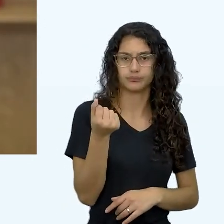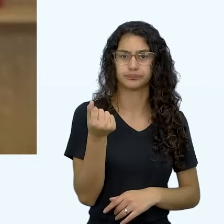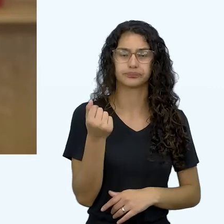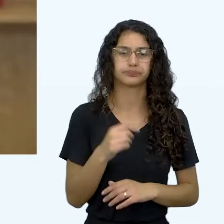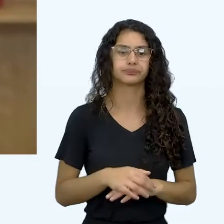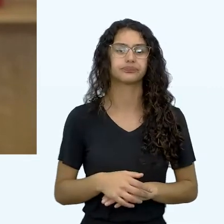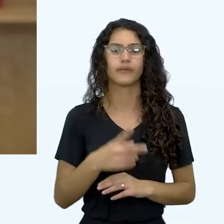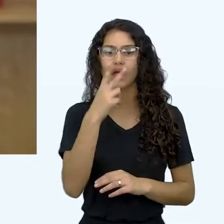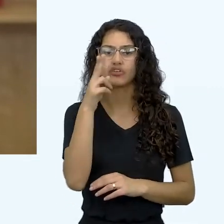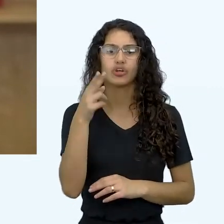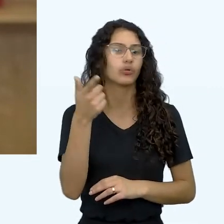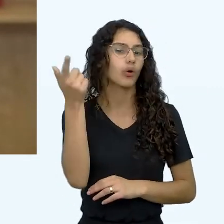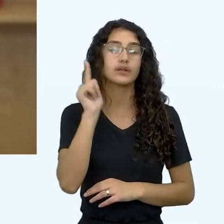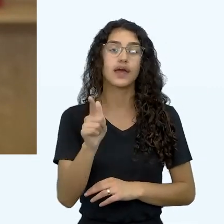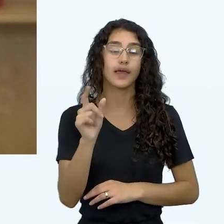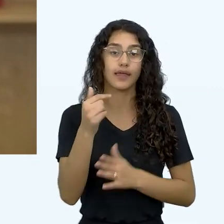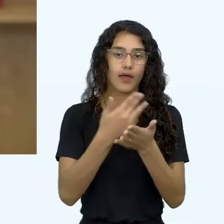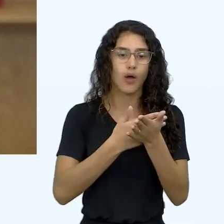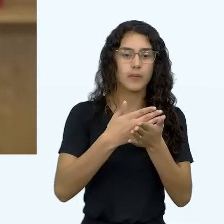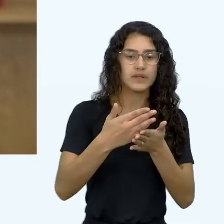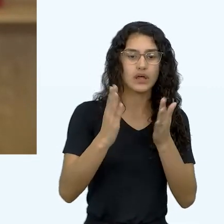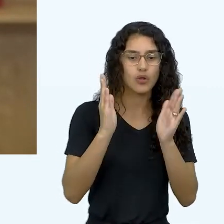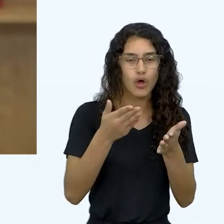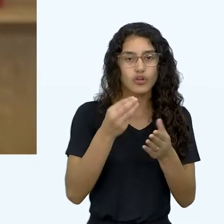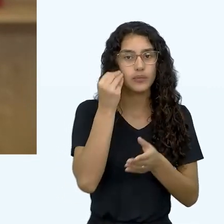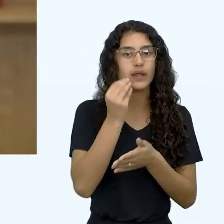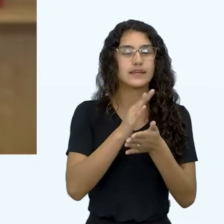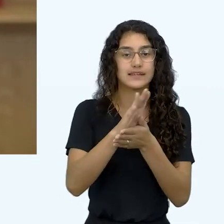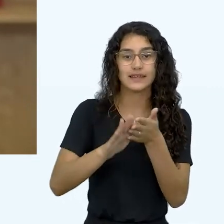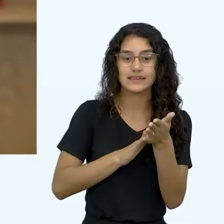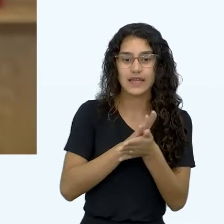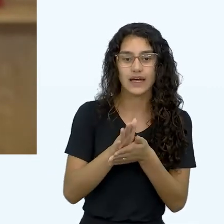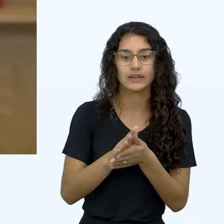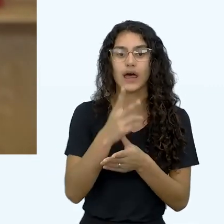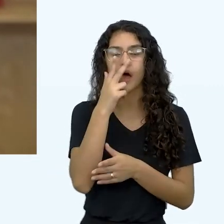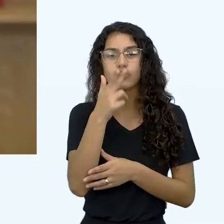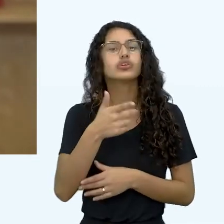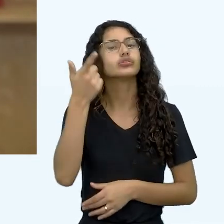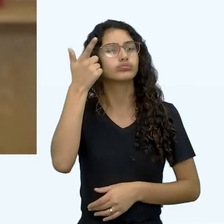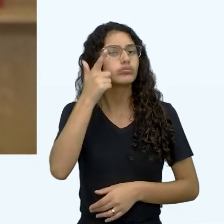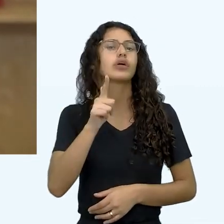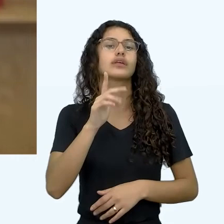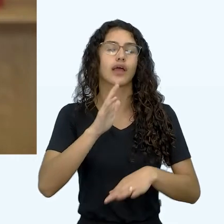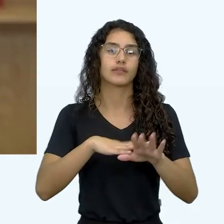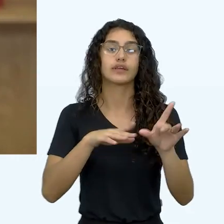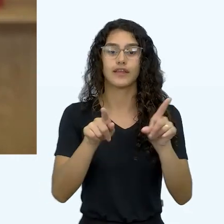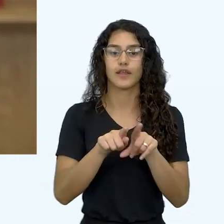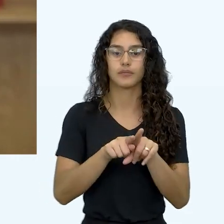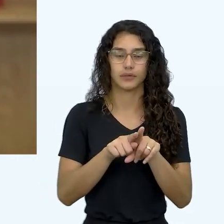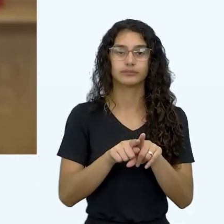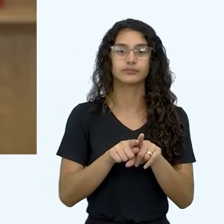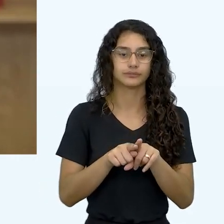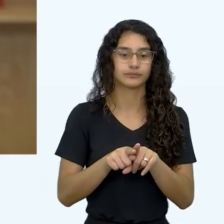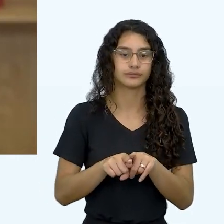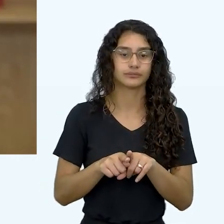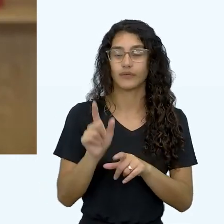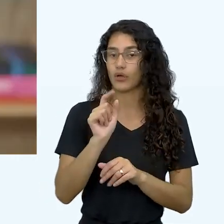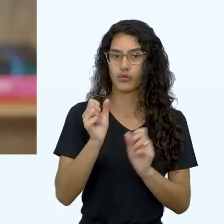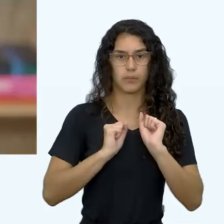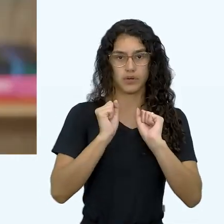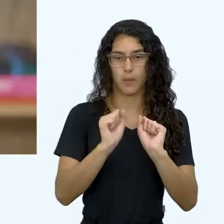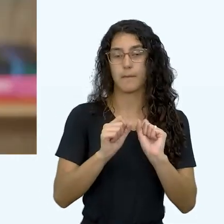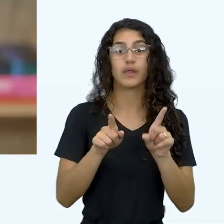tempo no mercado acha que é impossível. E quem está começando hoje sem nenhuma experiência, sem nada, acha que é, inclusive, provável, não só